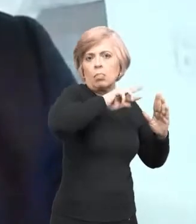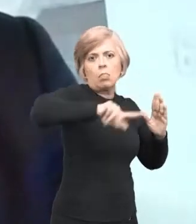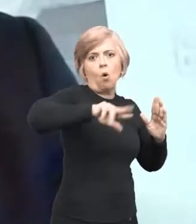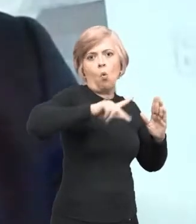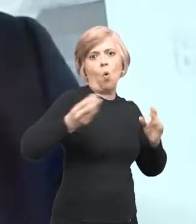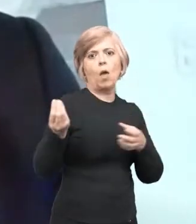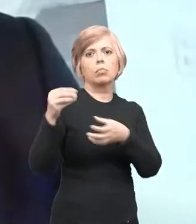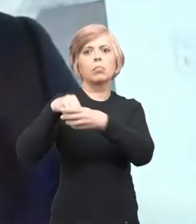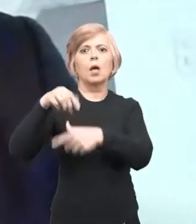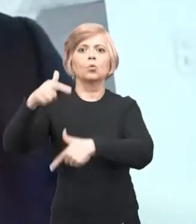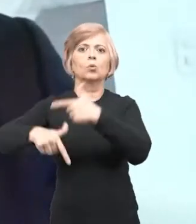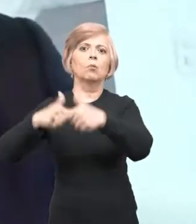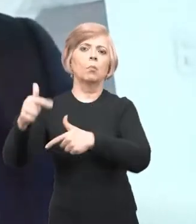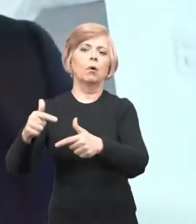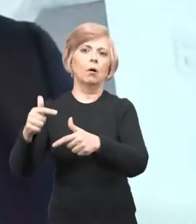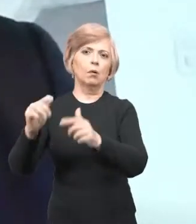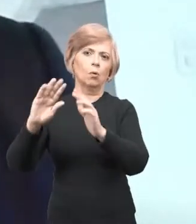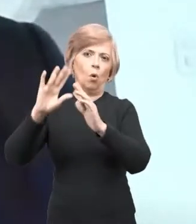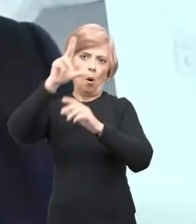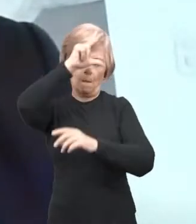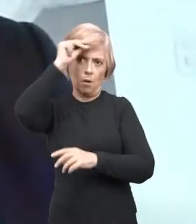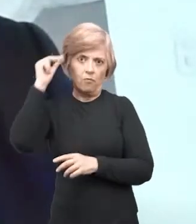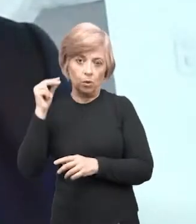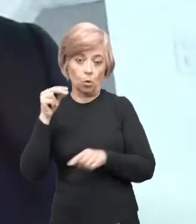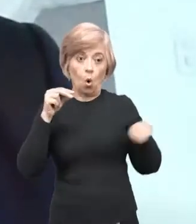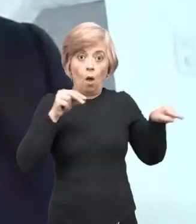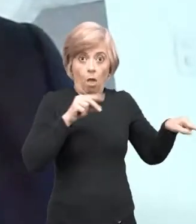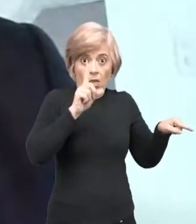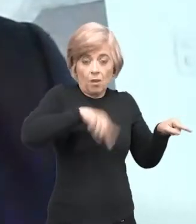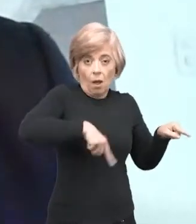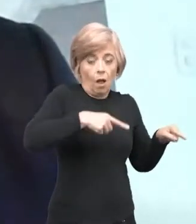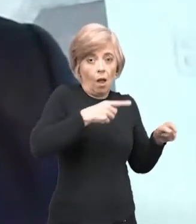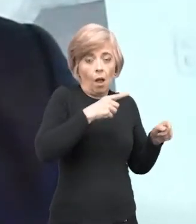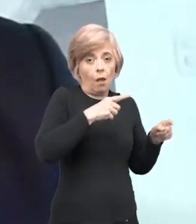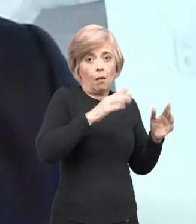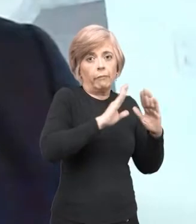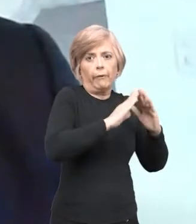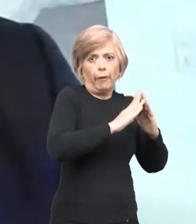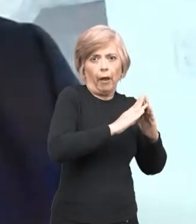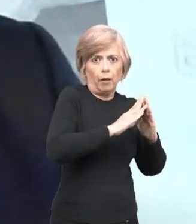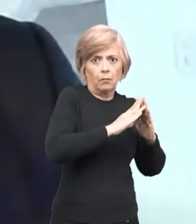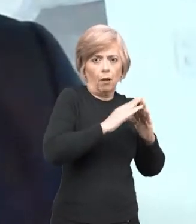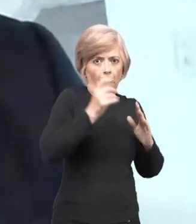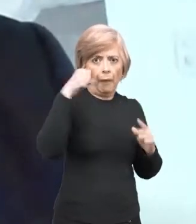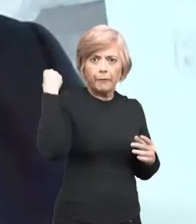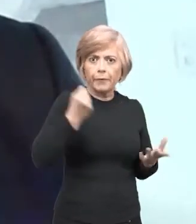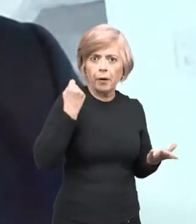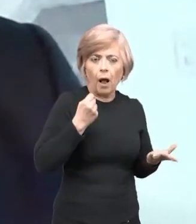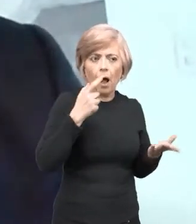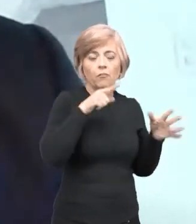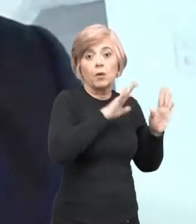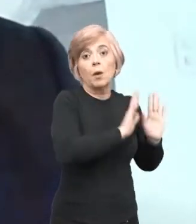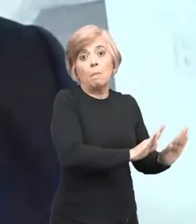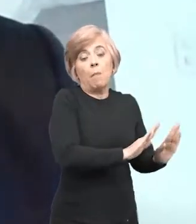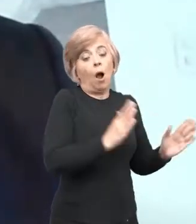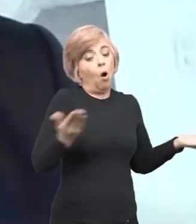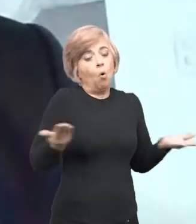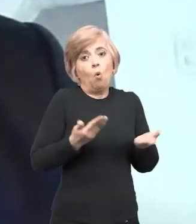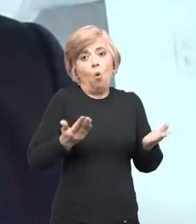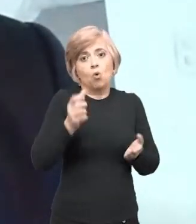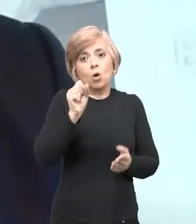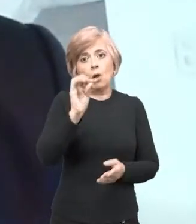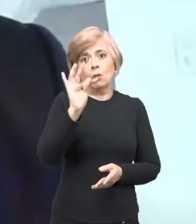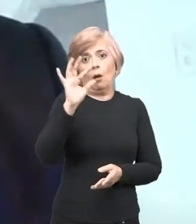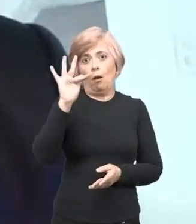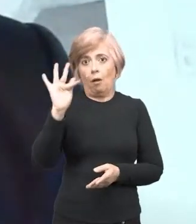do prefeito, uma violência doméstica, é um fato criminoso, é um fato grave, merece ser apurado. Mas nesse caso, hoje, ele